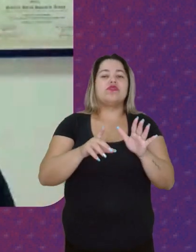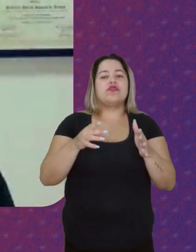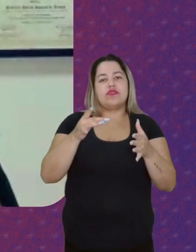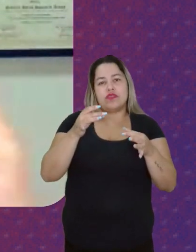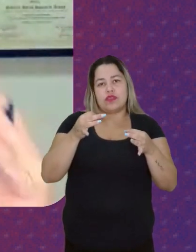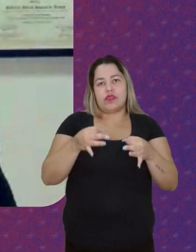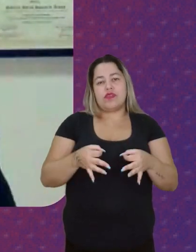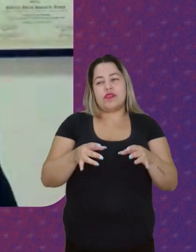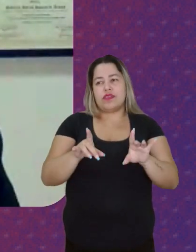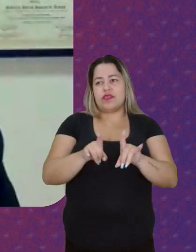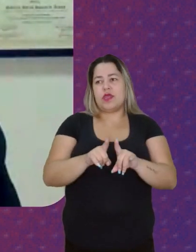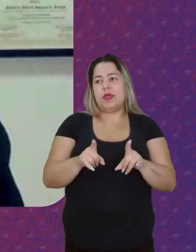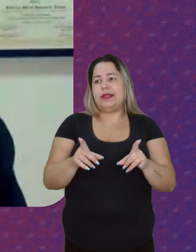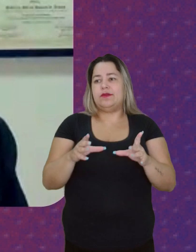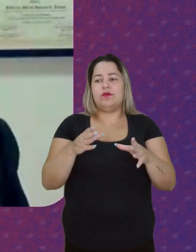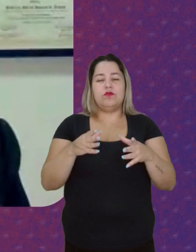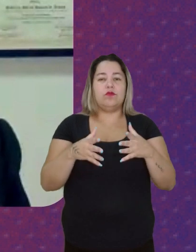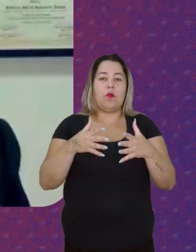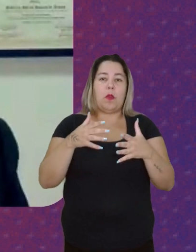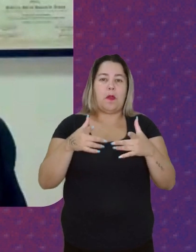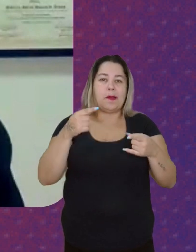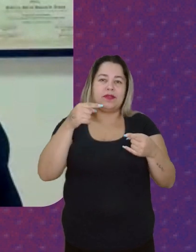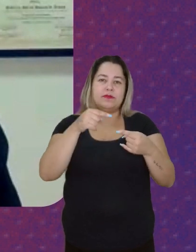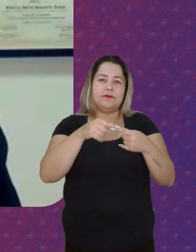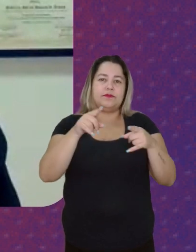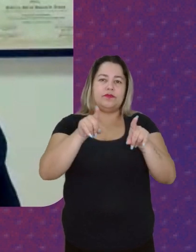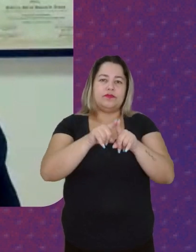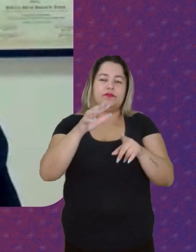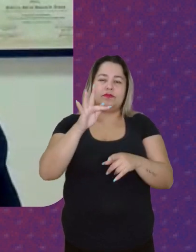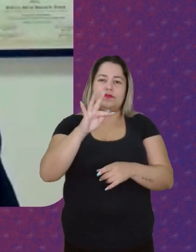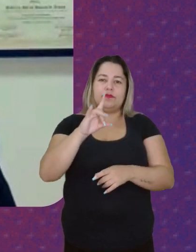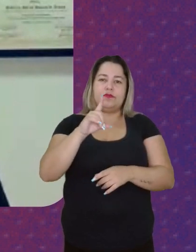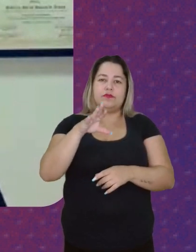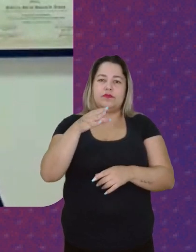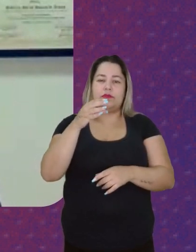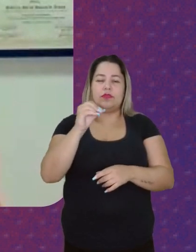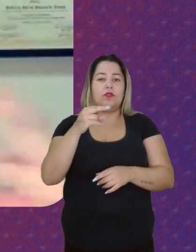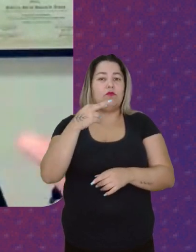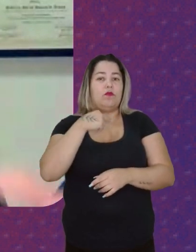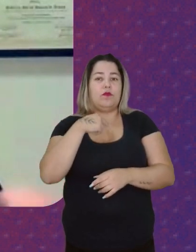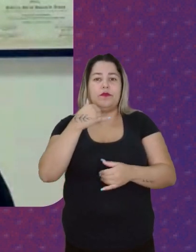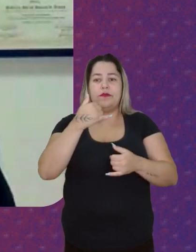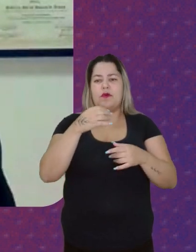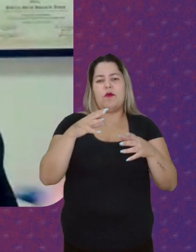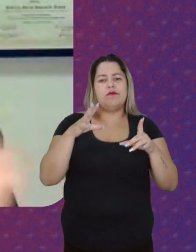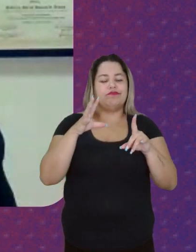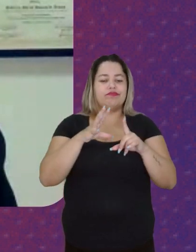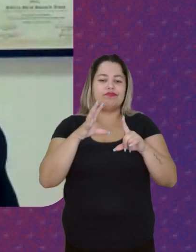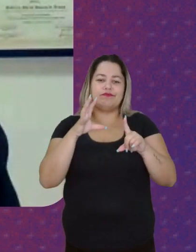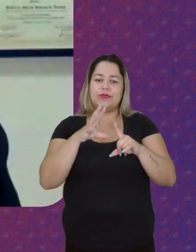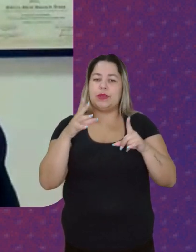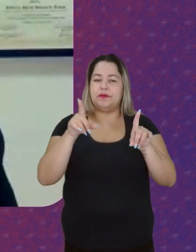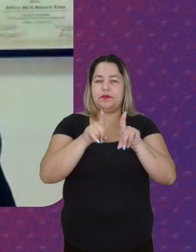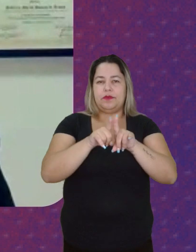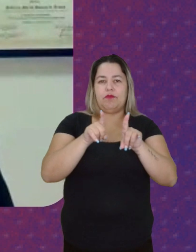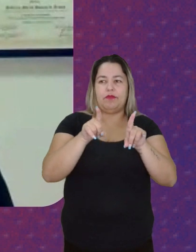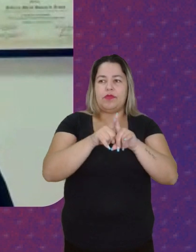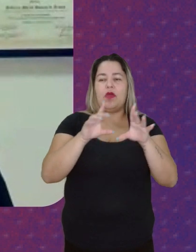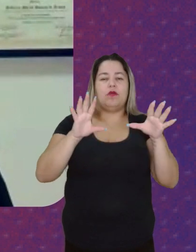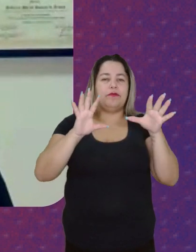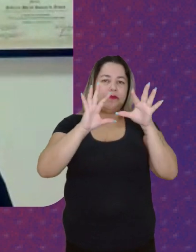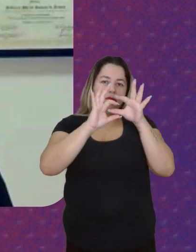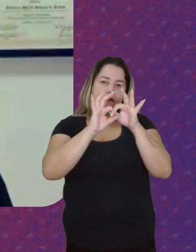que ter ali um consenso entre o Estatuto da Federação, que não pode também brigar com o Estatuto de cada um dos partidos, que vai estar